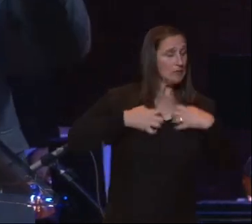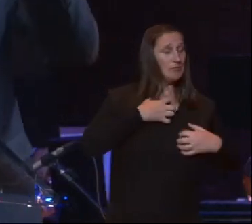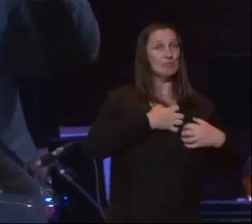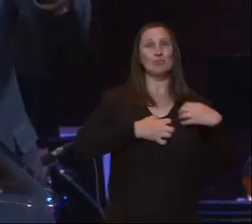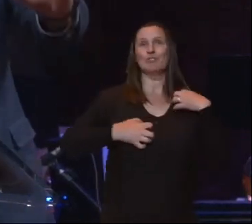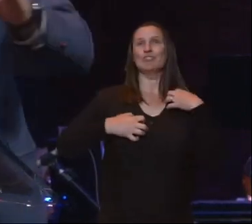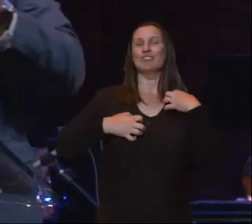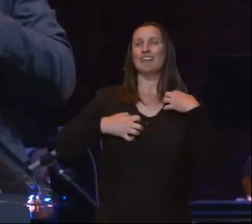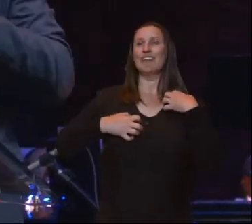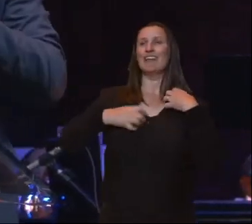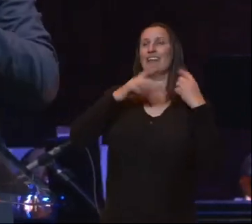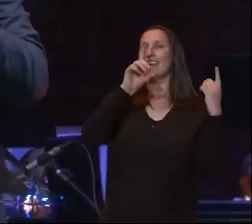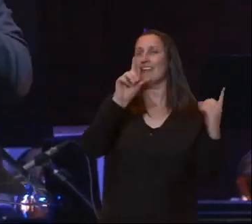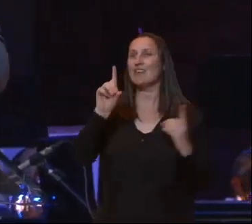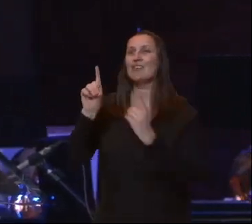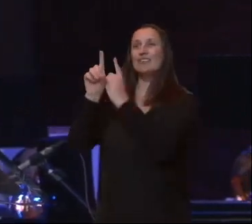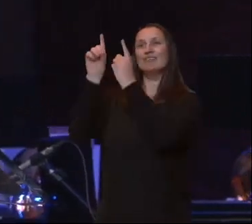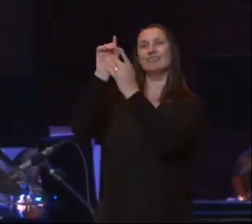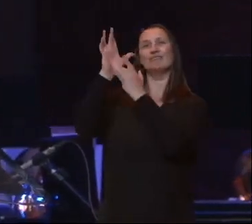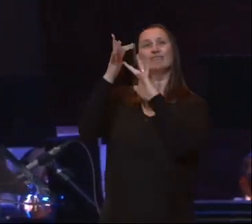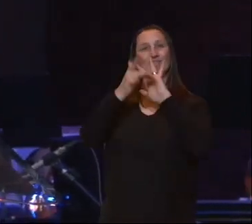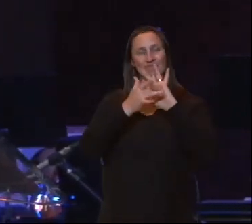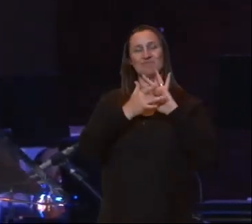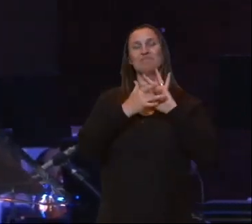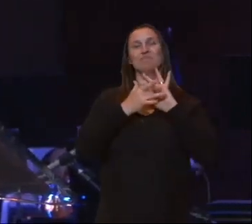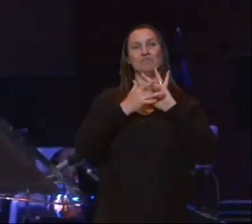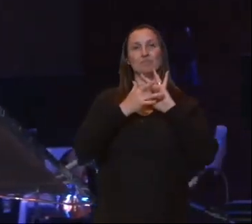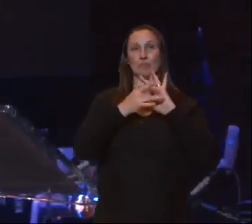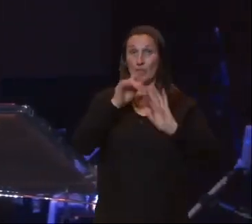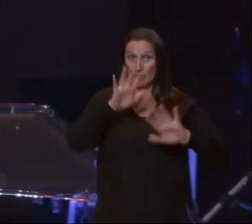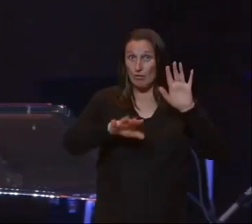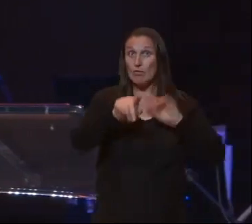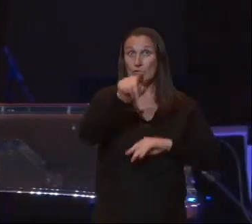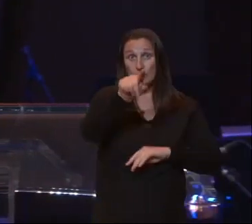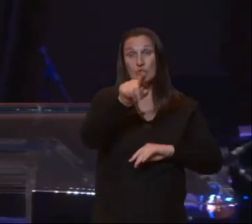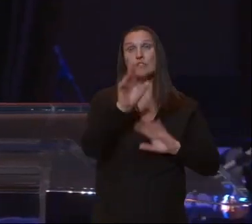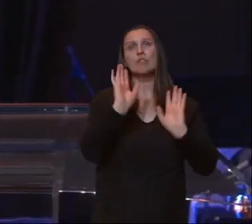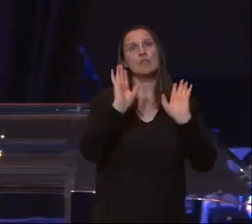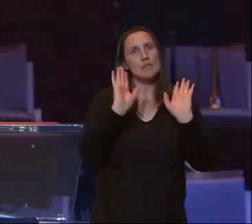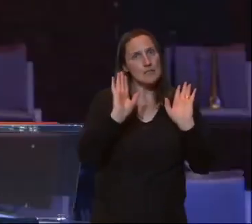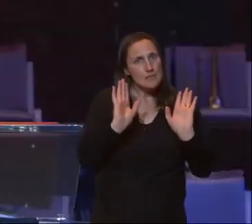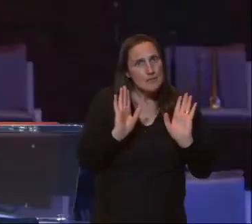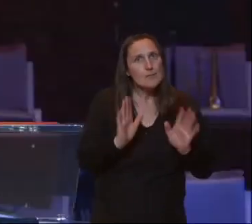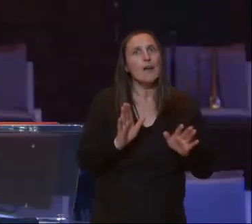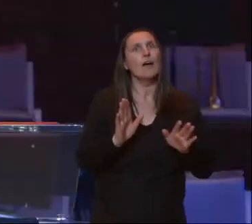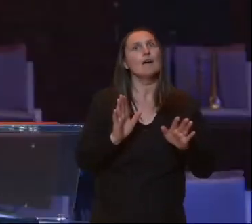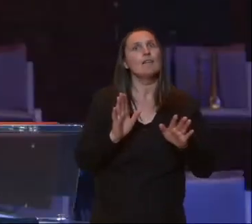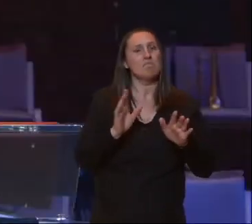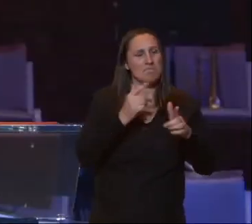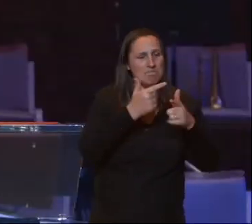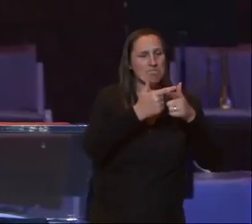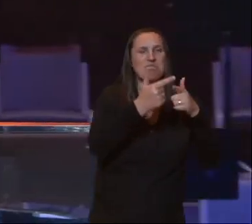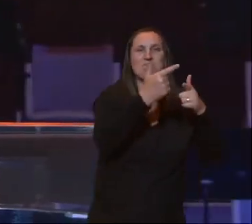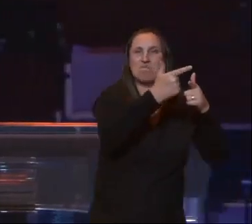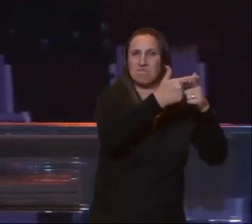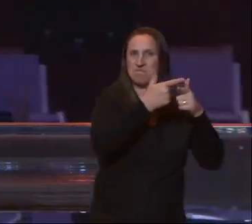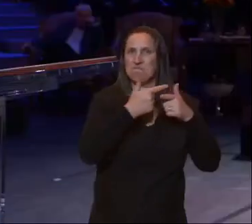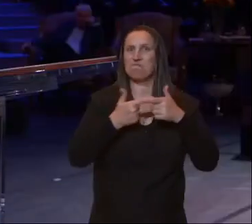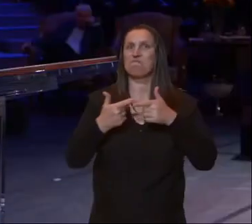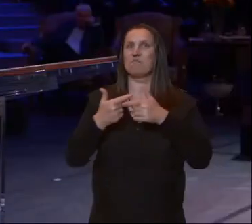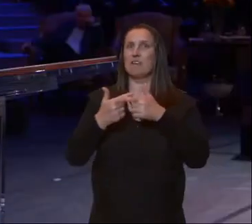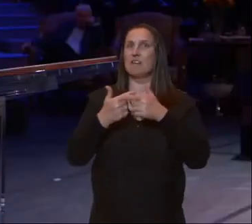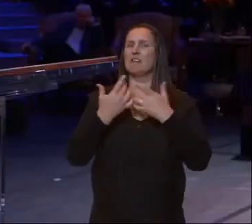encontrou um resgatador. Talvez você já foi atrás de muitos gravetos, está